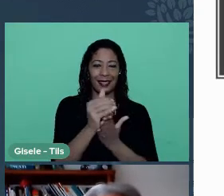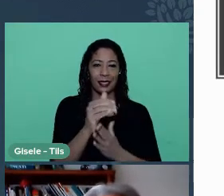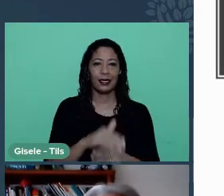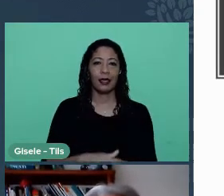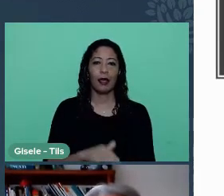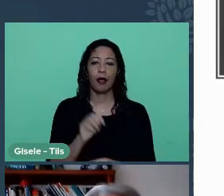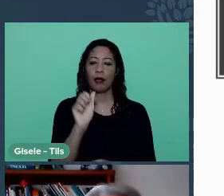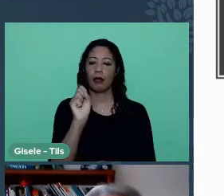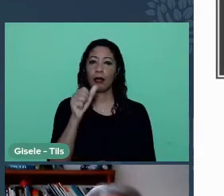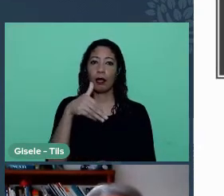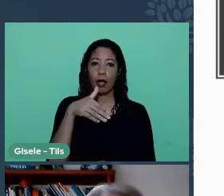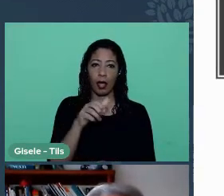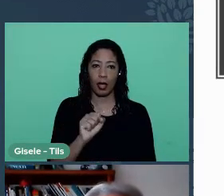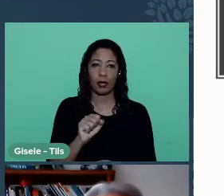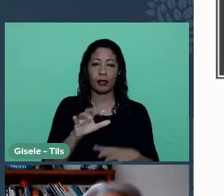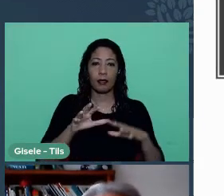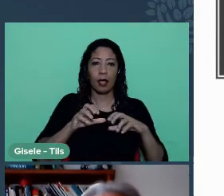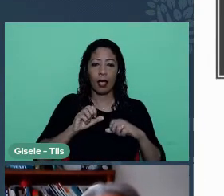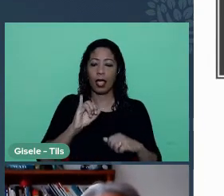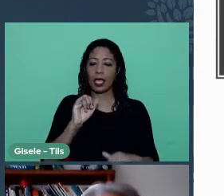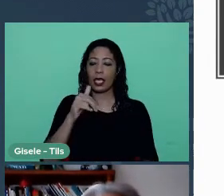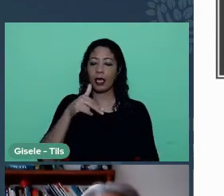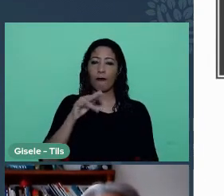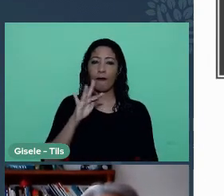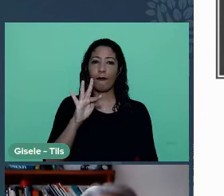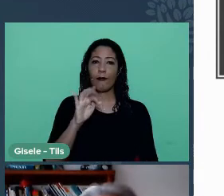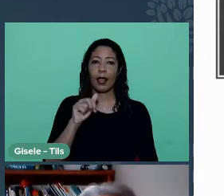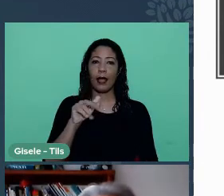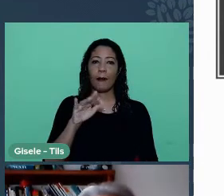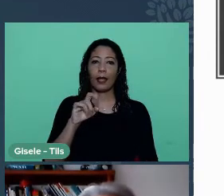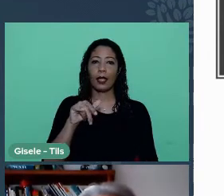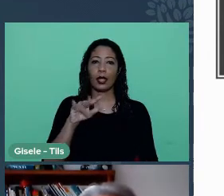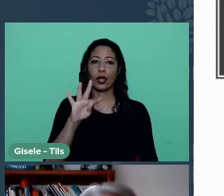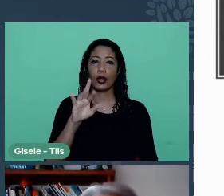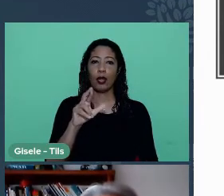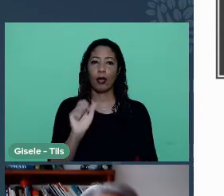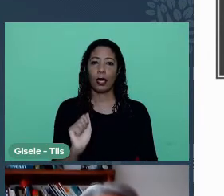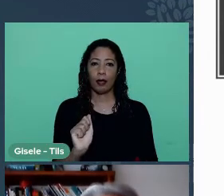é inflamatória. Então, eu não quero aqui